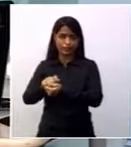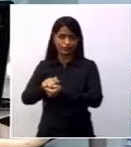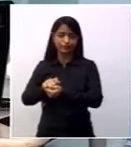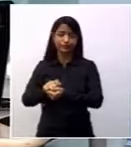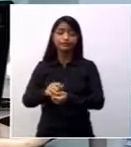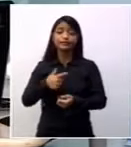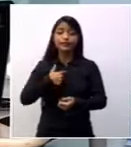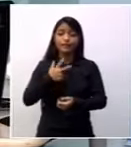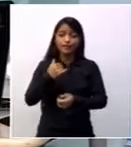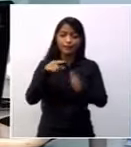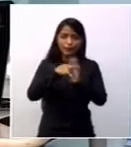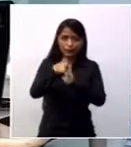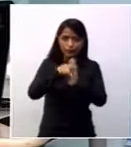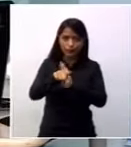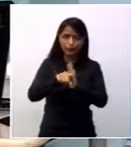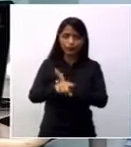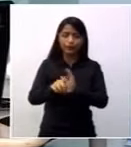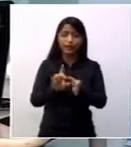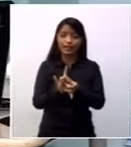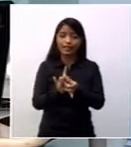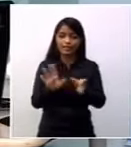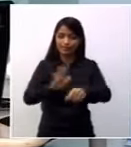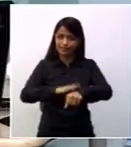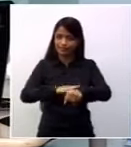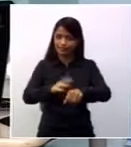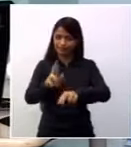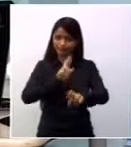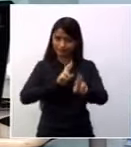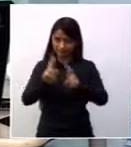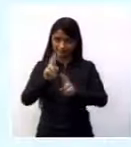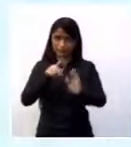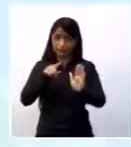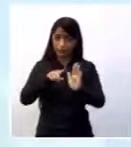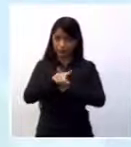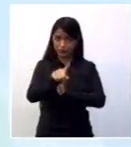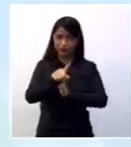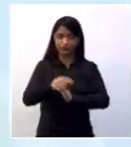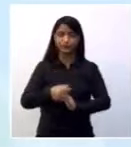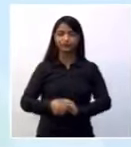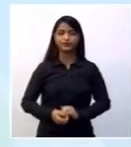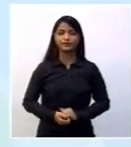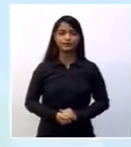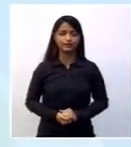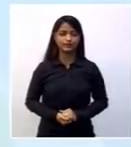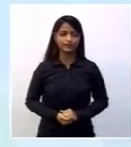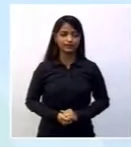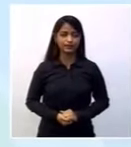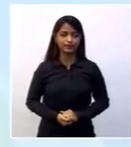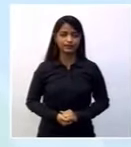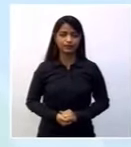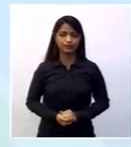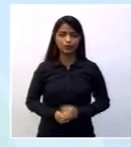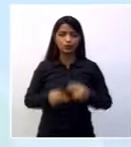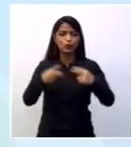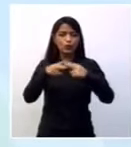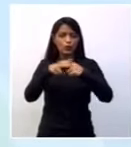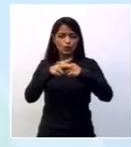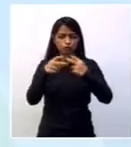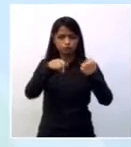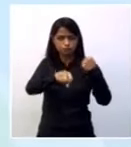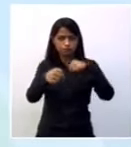dar um tempo para que vocês possam respondê-las para nós. Vamos lá, então. Podemos praticar lutas com